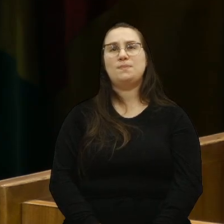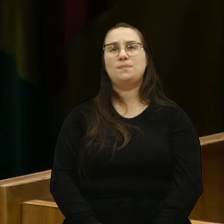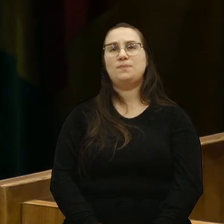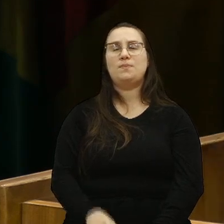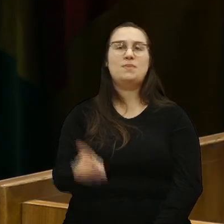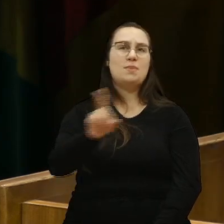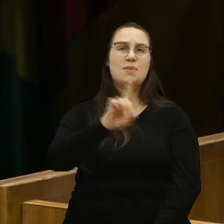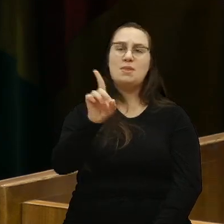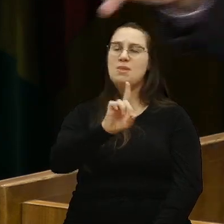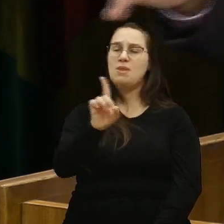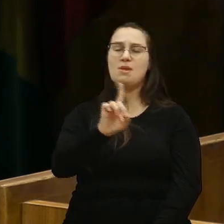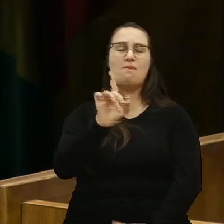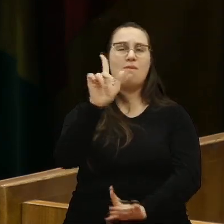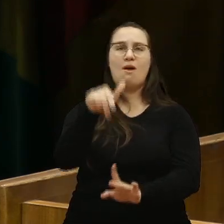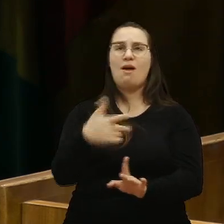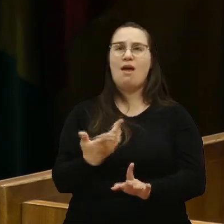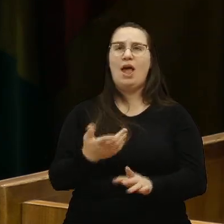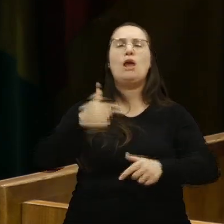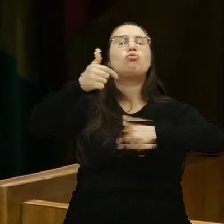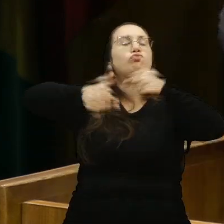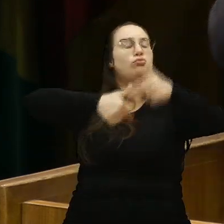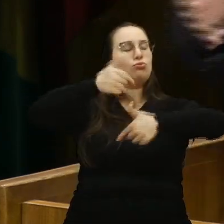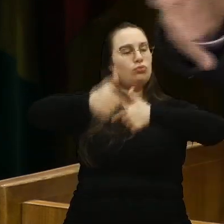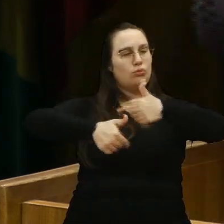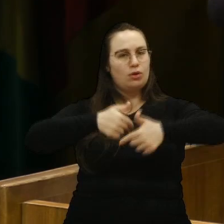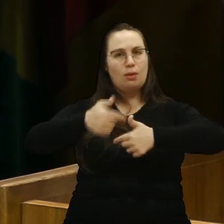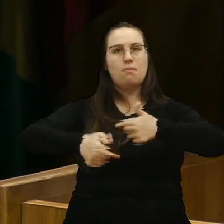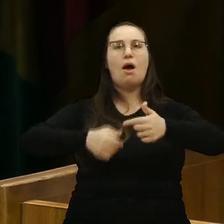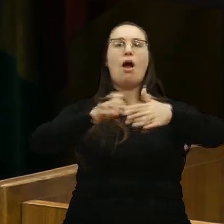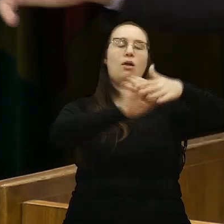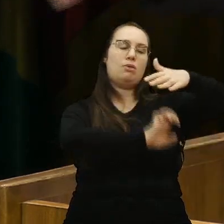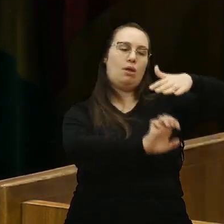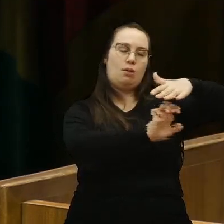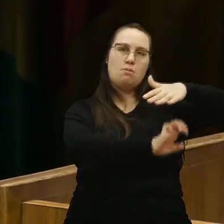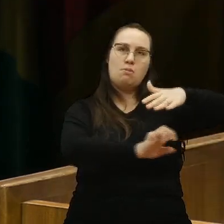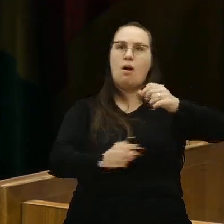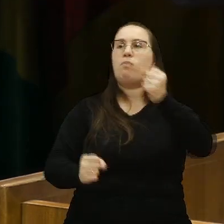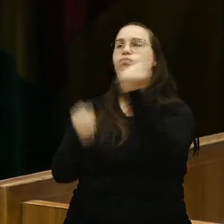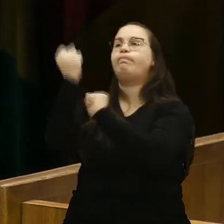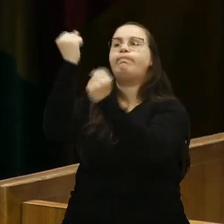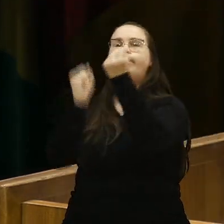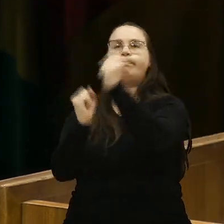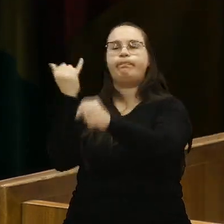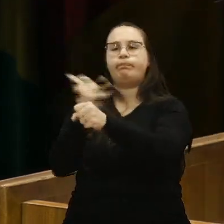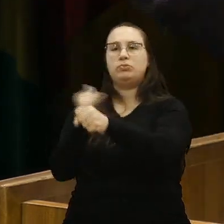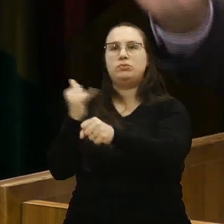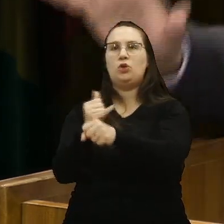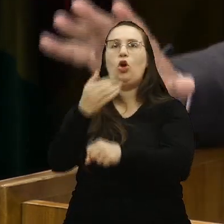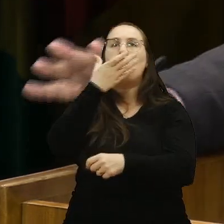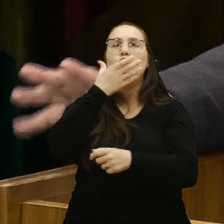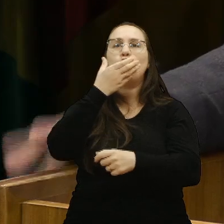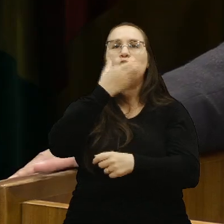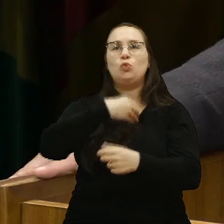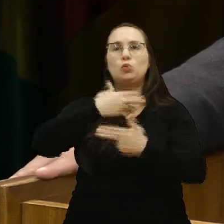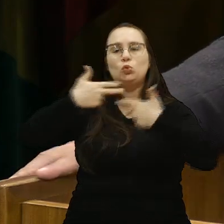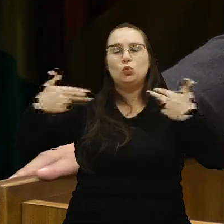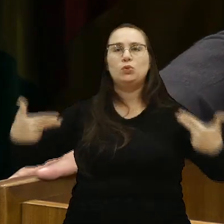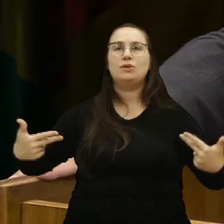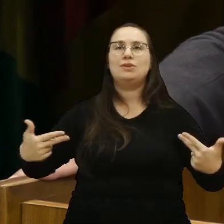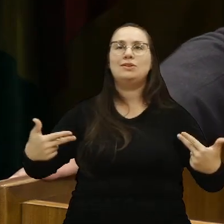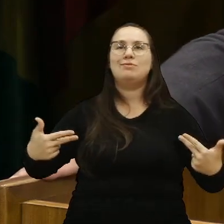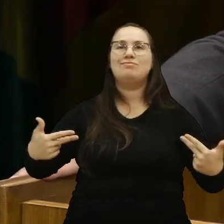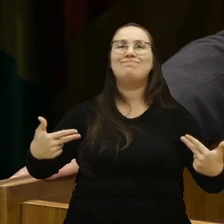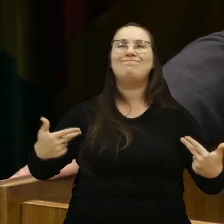Não é também do trabalho, da empresa, polo metal mecânico, hortifruti, tudo isso é muito importante. Mas